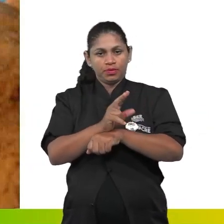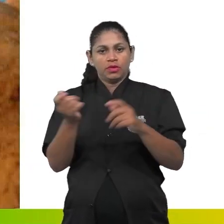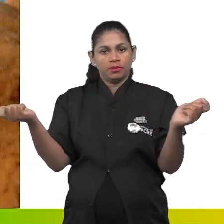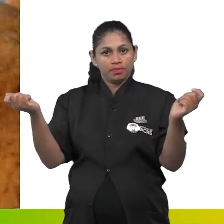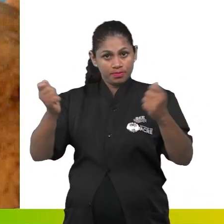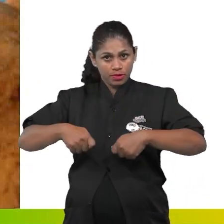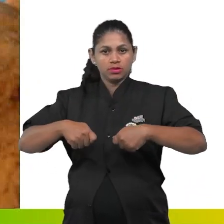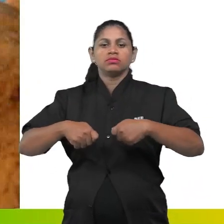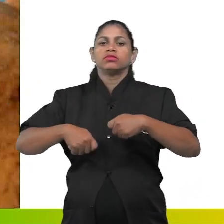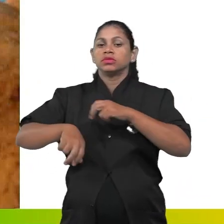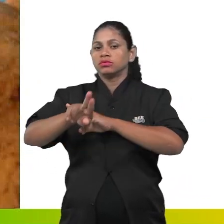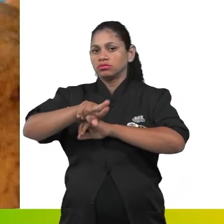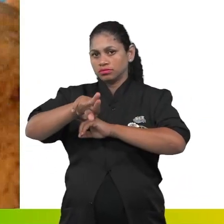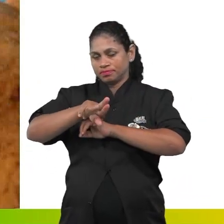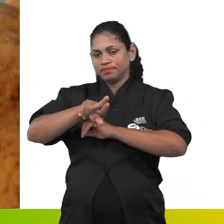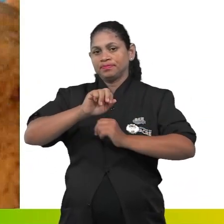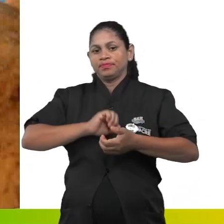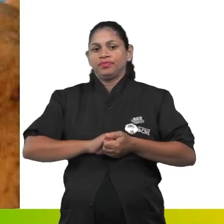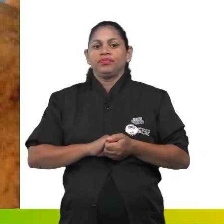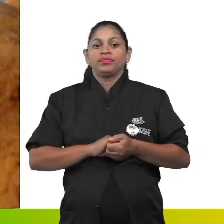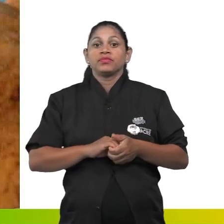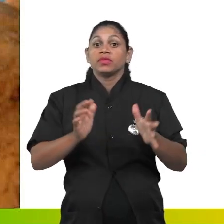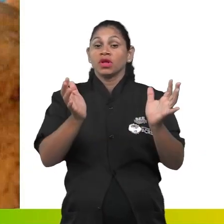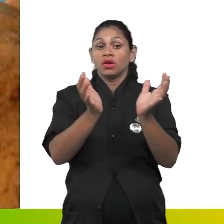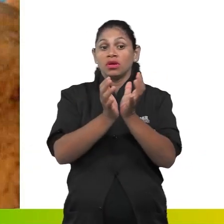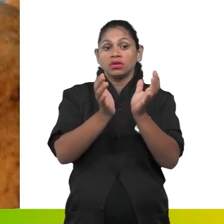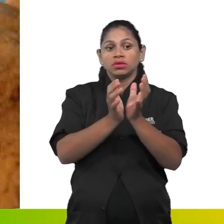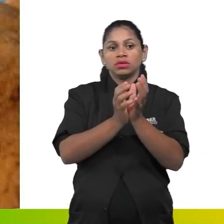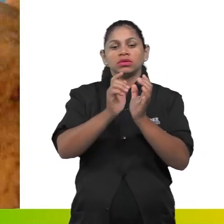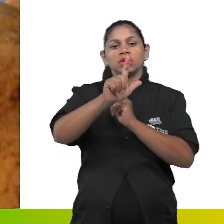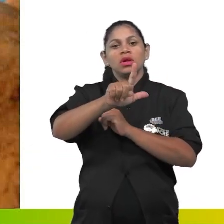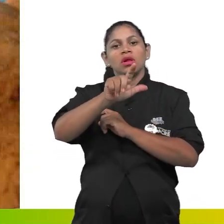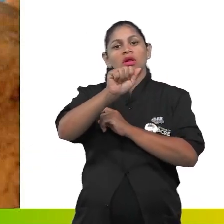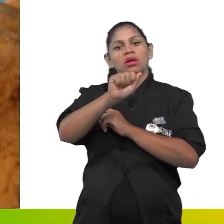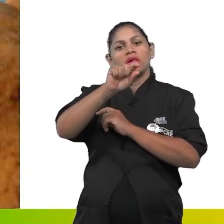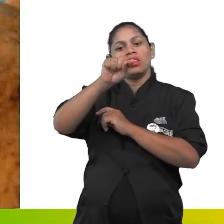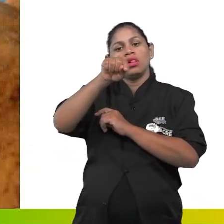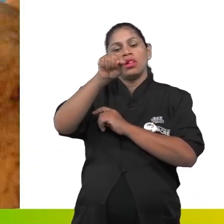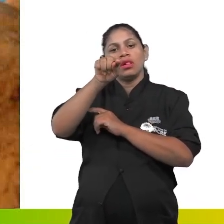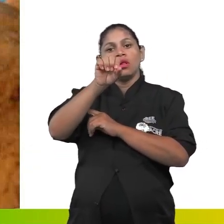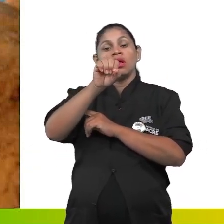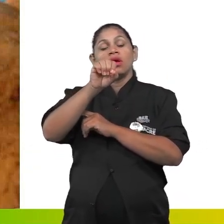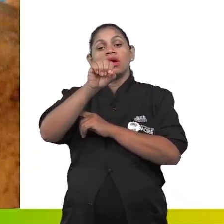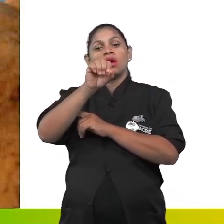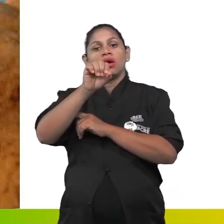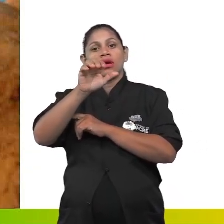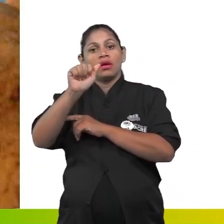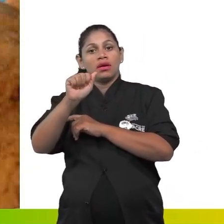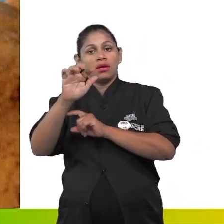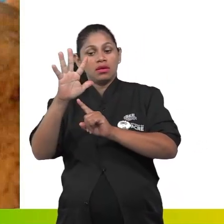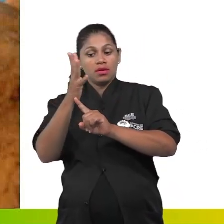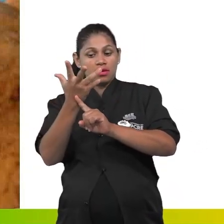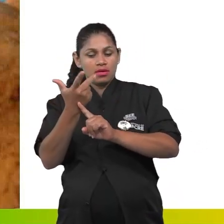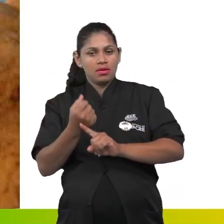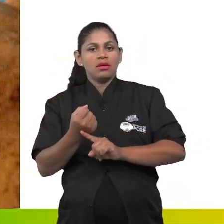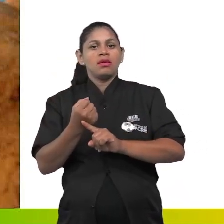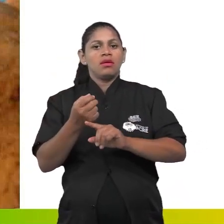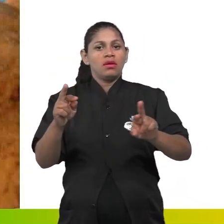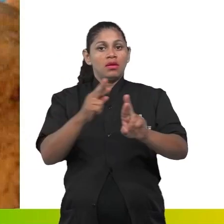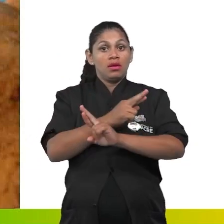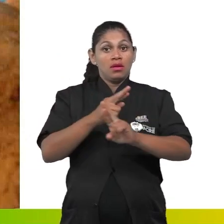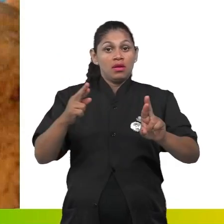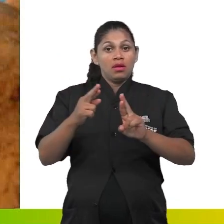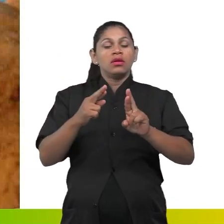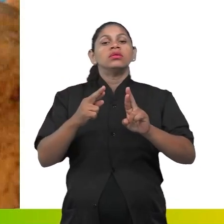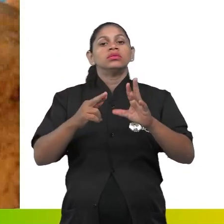possibilidades. Esse movimento chamado Lan Art, que é um movimento artístico, e faz toda essa relação da